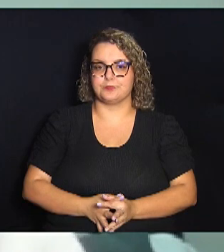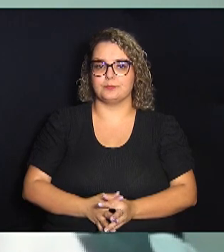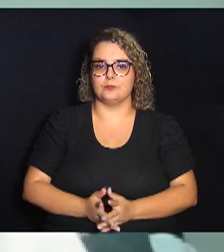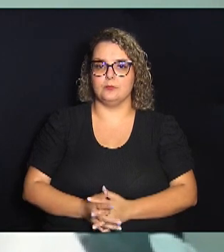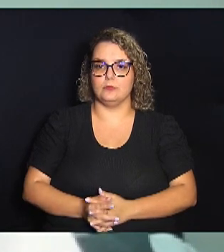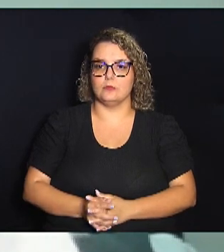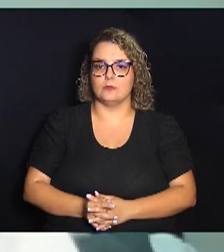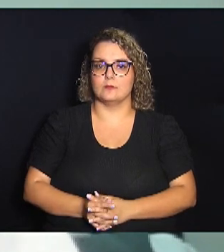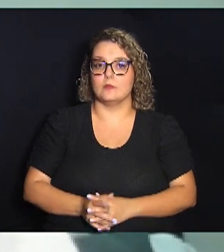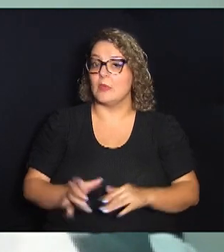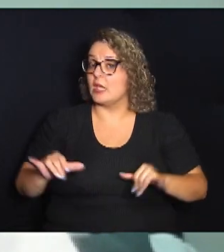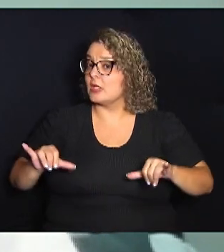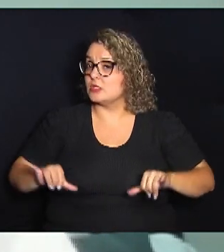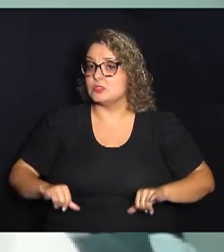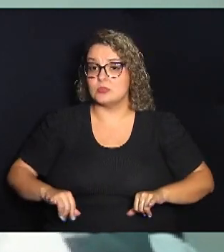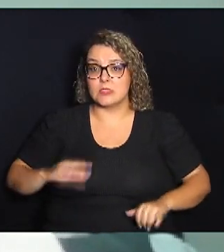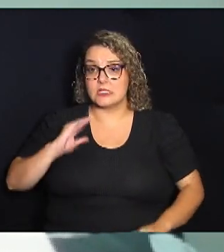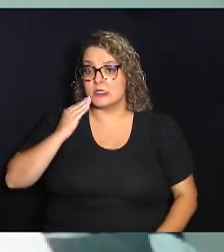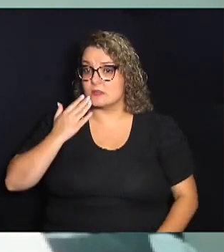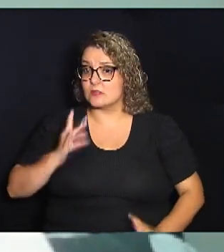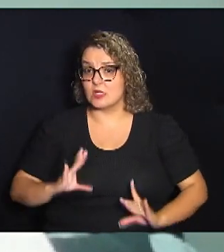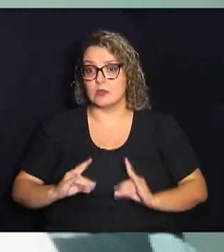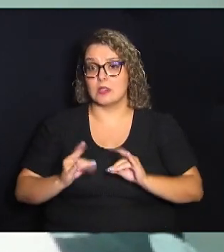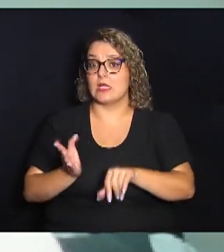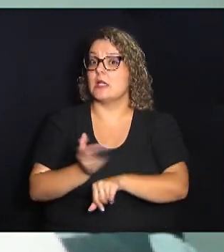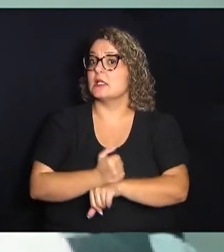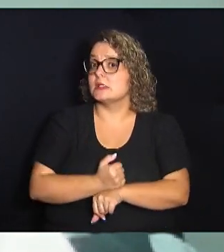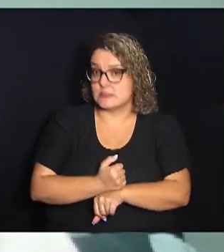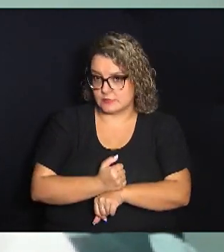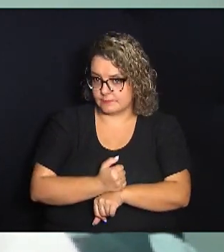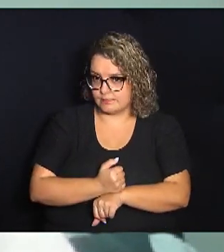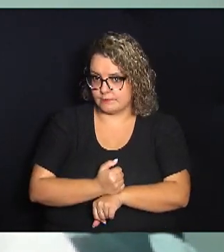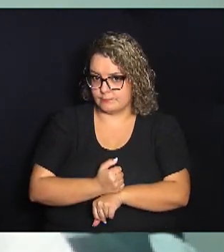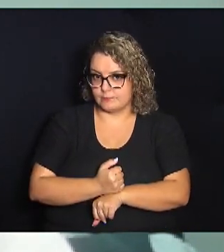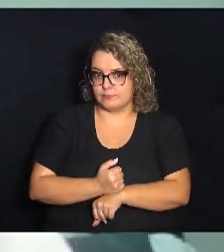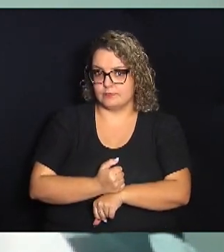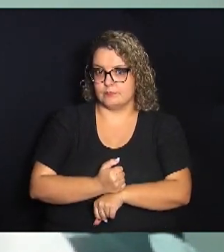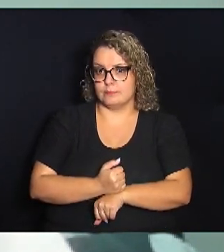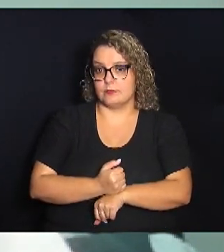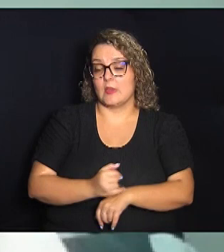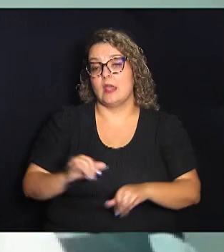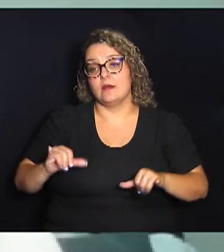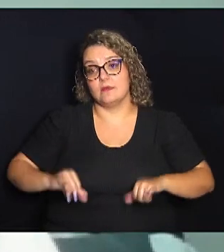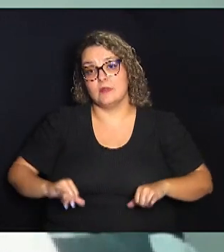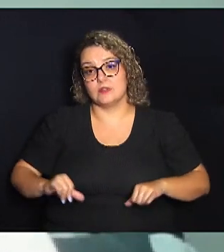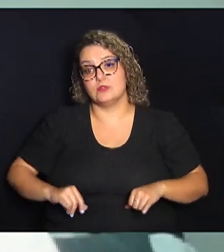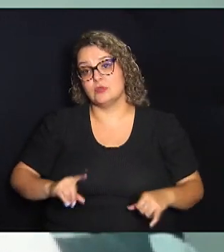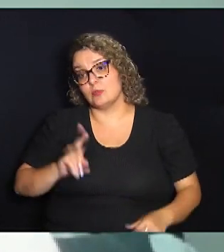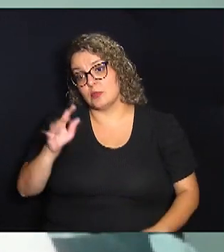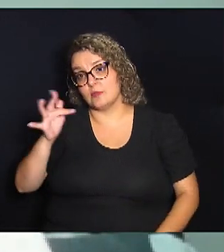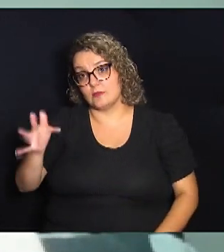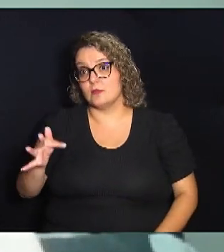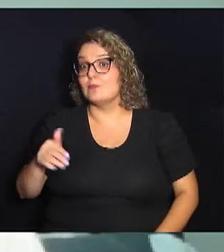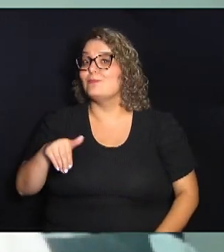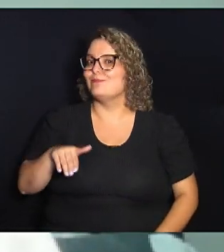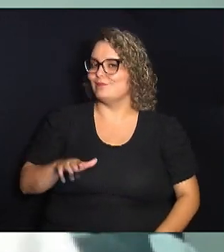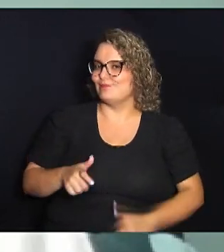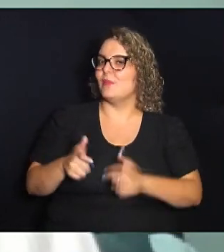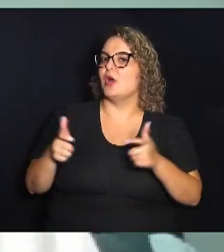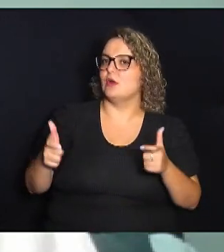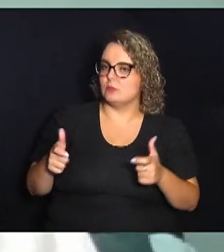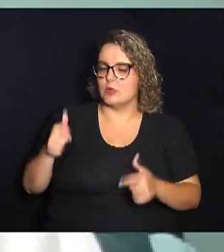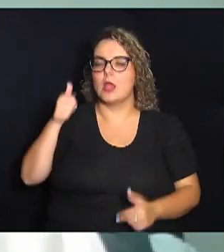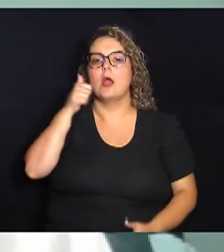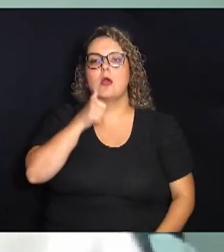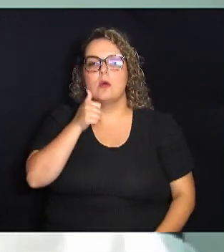vão sofrer de deficiências hormonais muito cedo. Quer dizer que elas vão pagar um preço lá na frente muito alto. Então, são mulheres